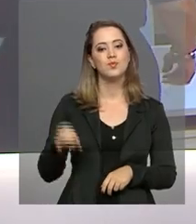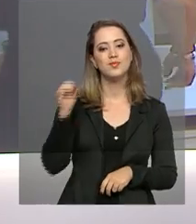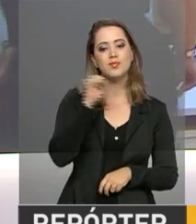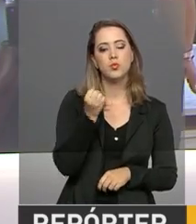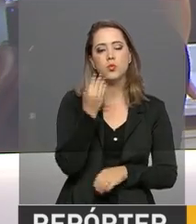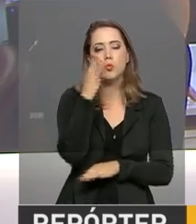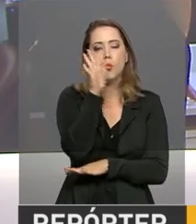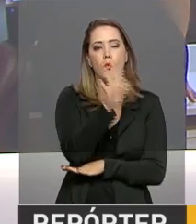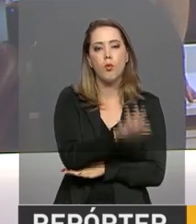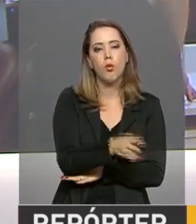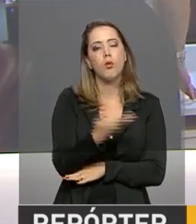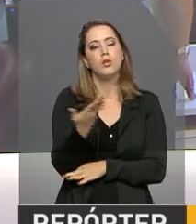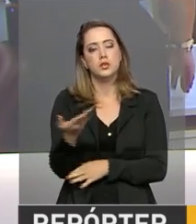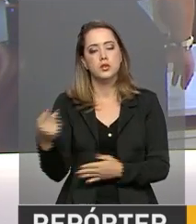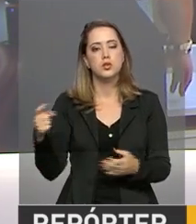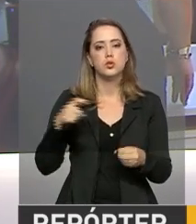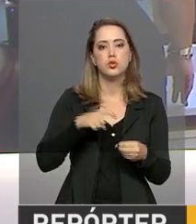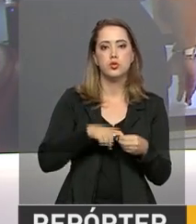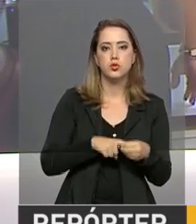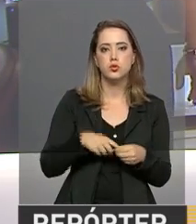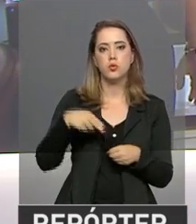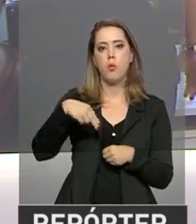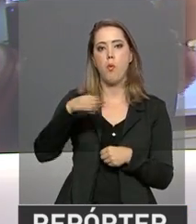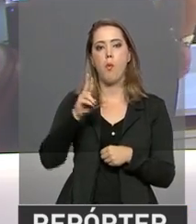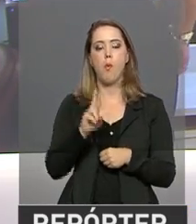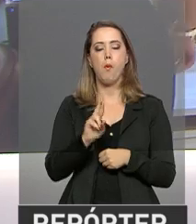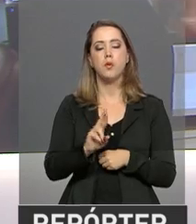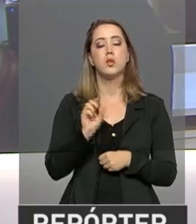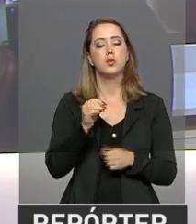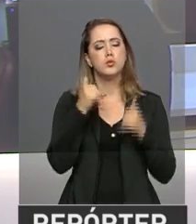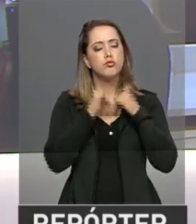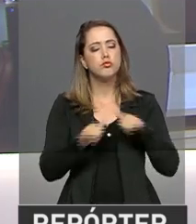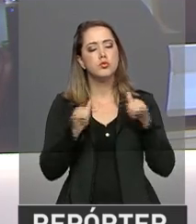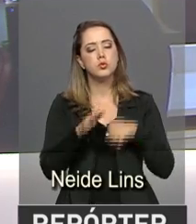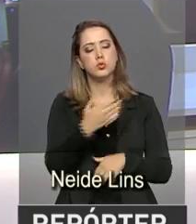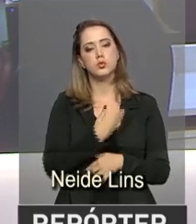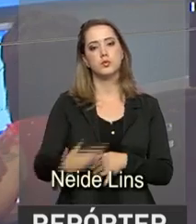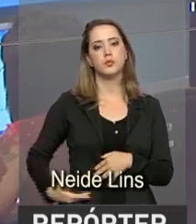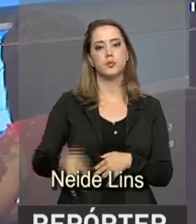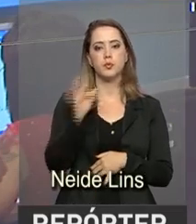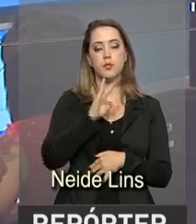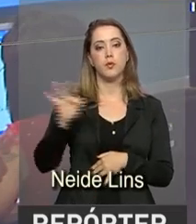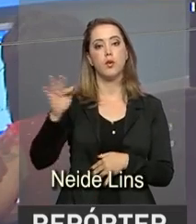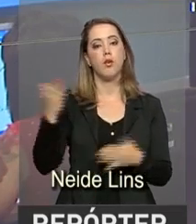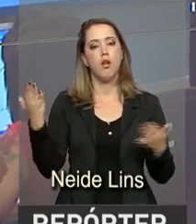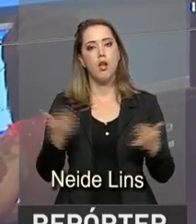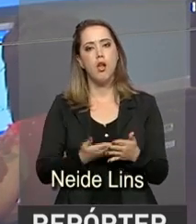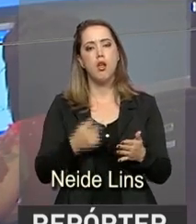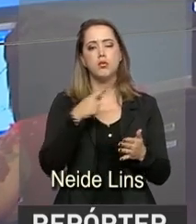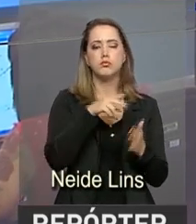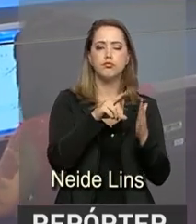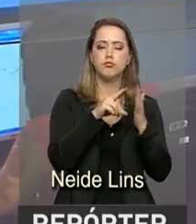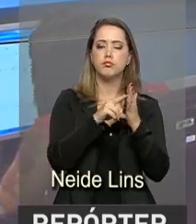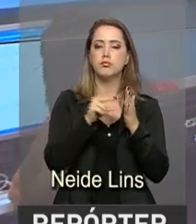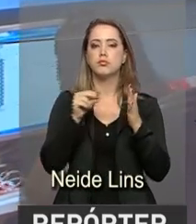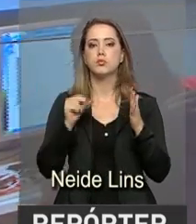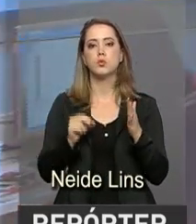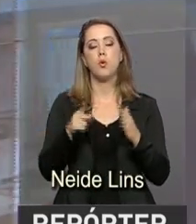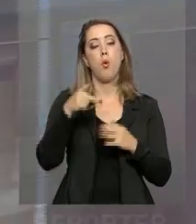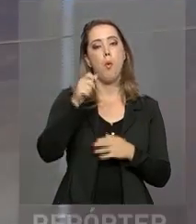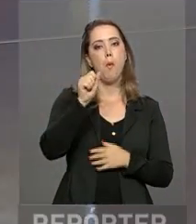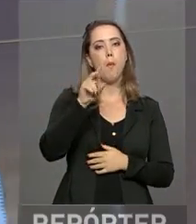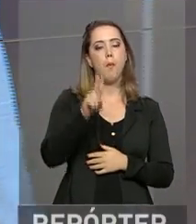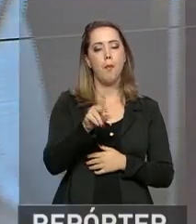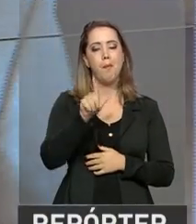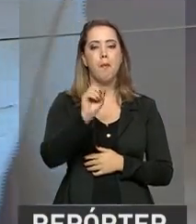Olá, boa tarde. Estamos de volta com o repórter NBR e as notícias do governo federal. Vamos direto ao Palácio do Planalto com Paulo